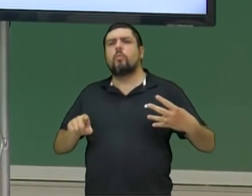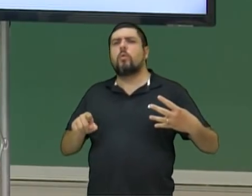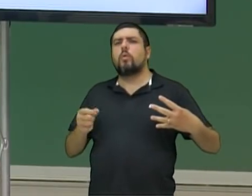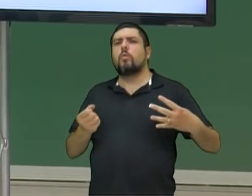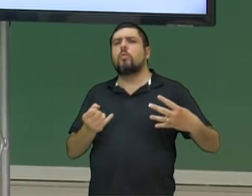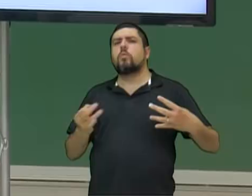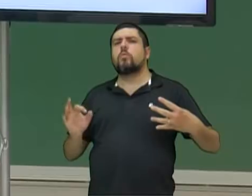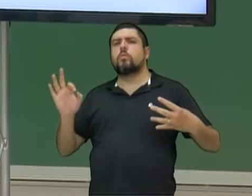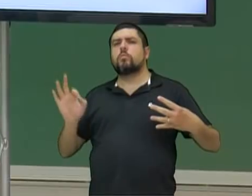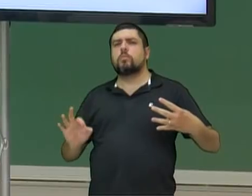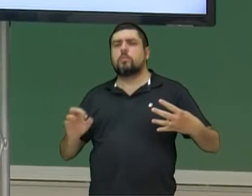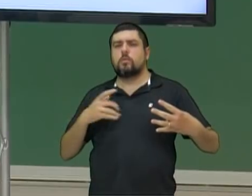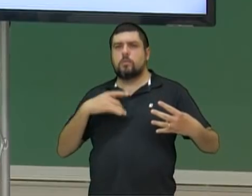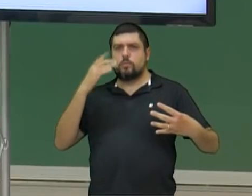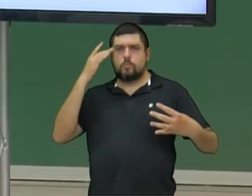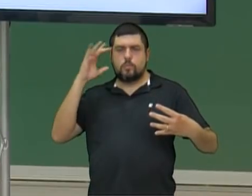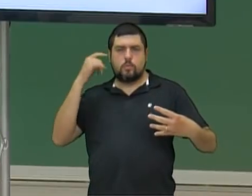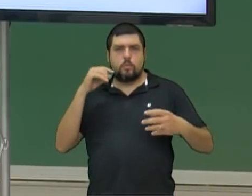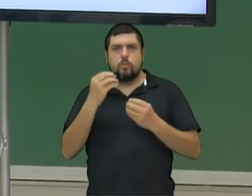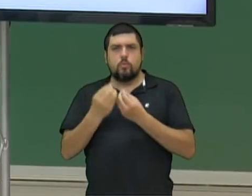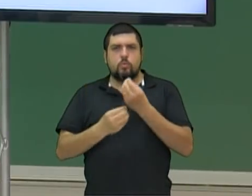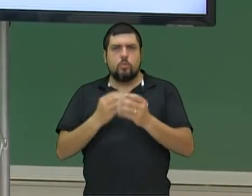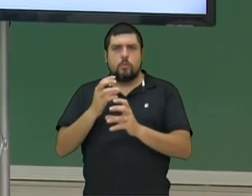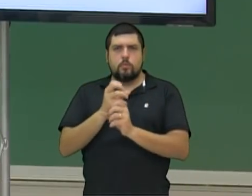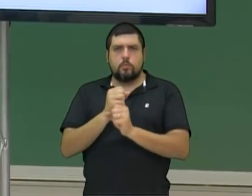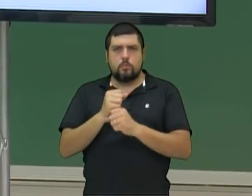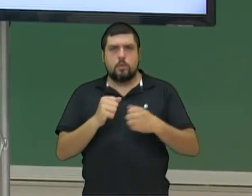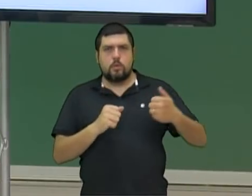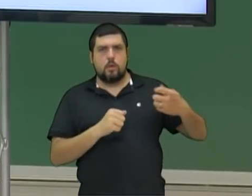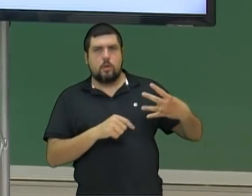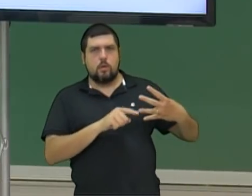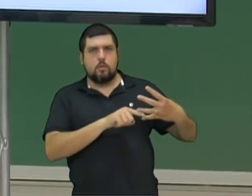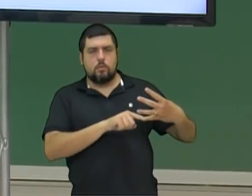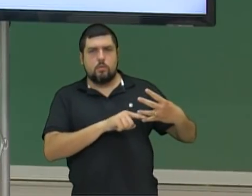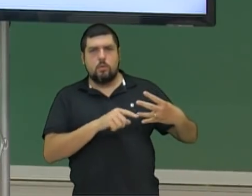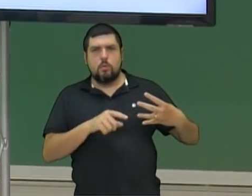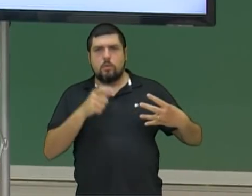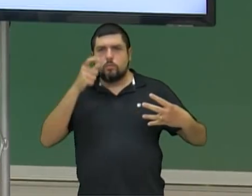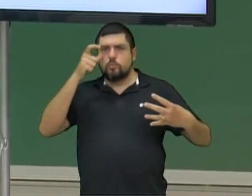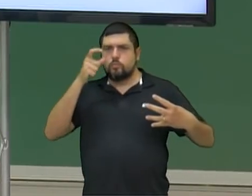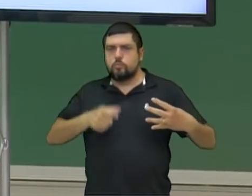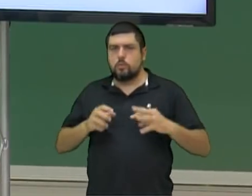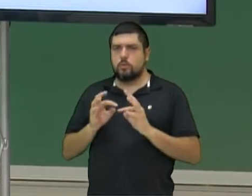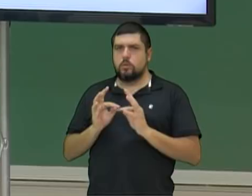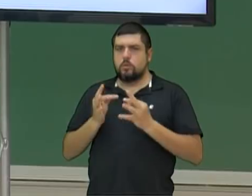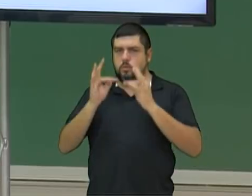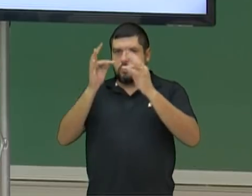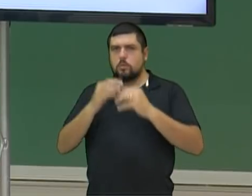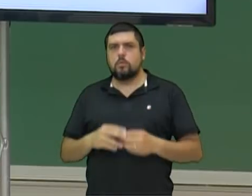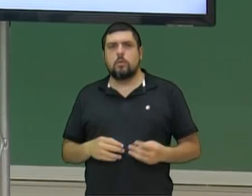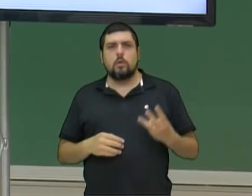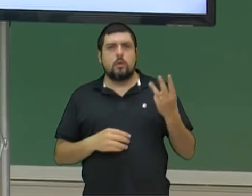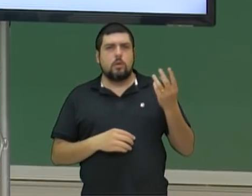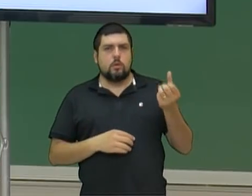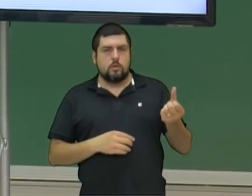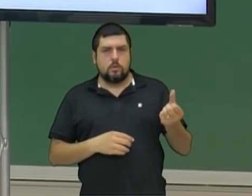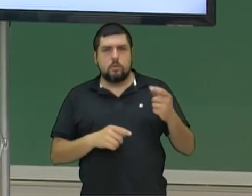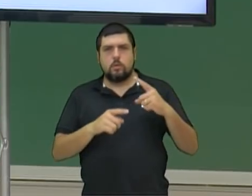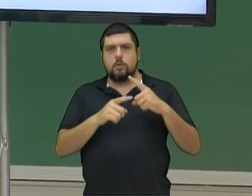tá bom? Tem interesse na área de tecnologia. Multiplico o cruzado, 36 vezes x,